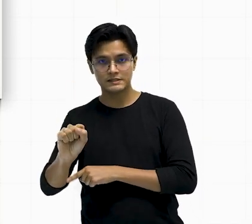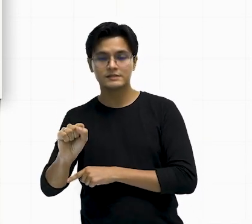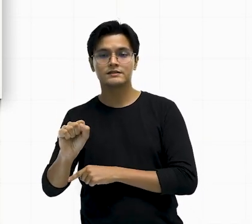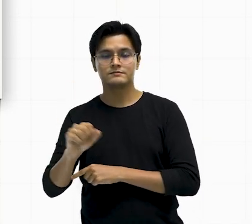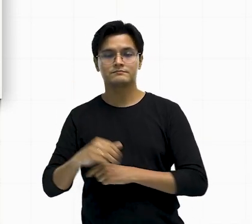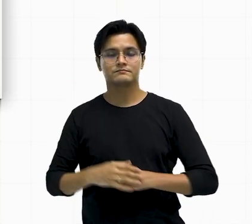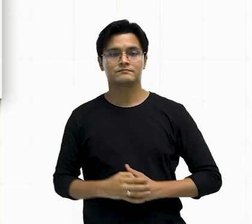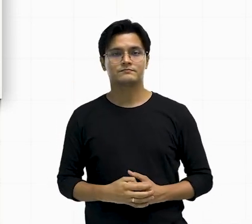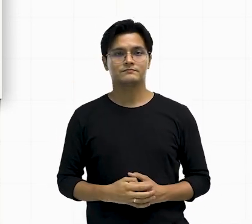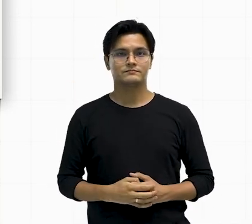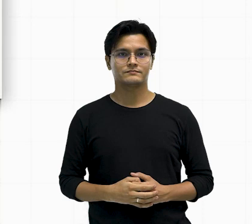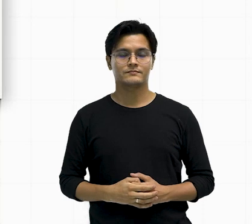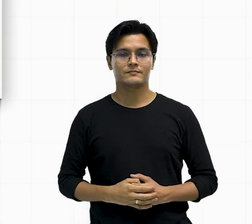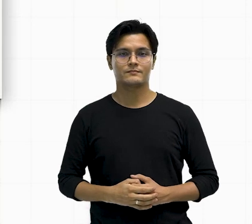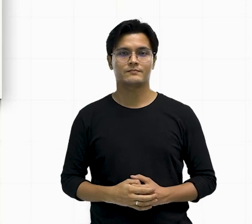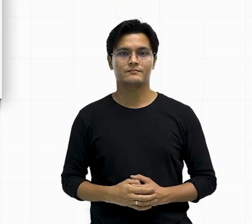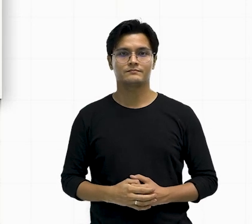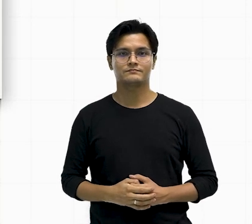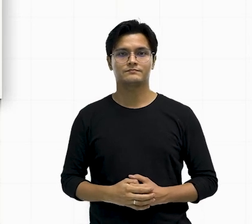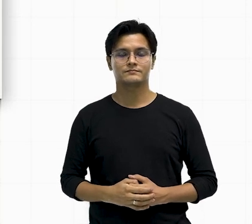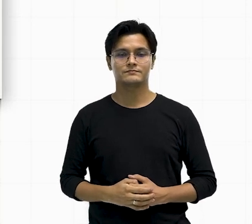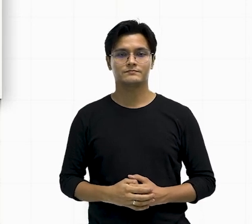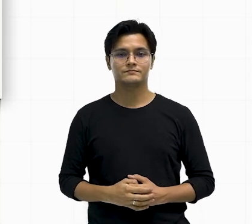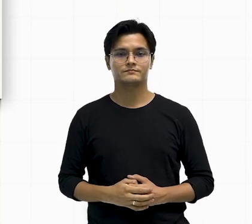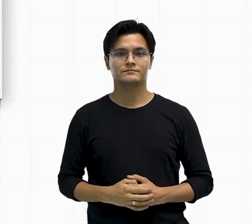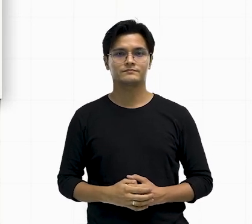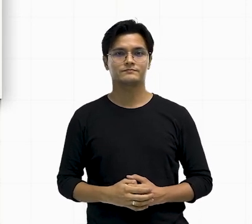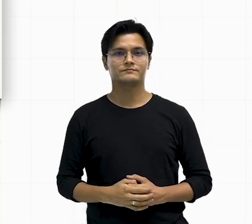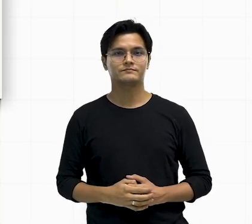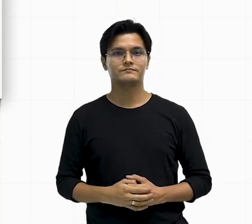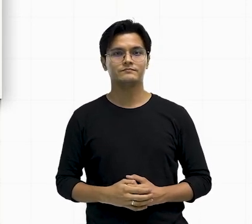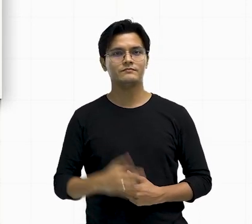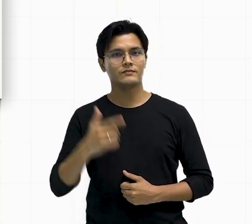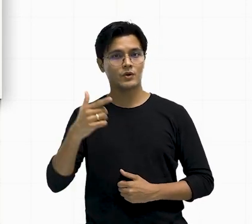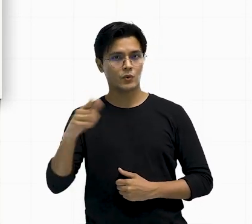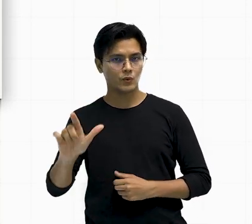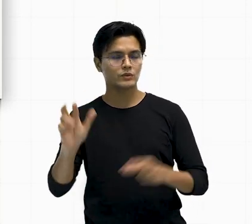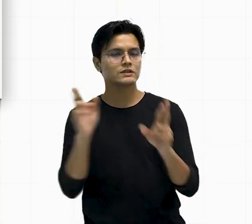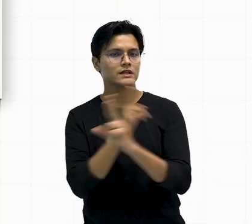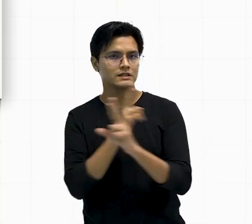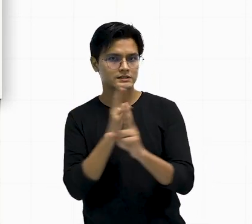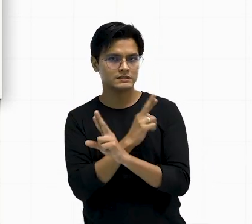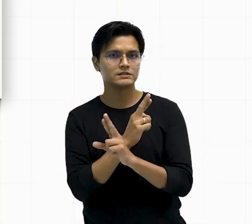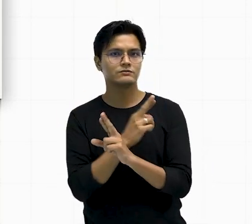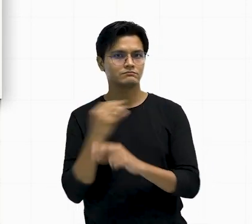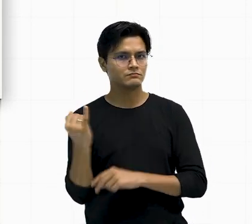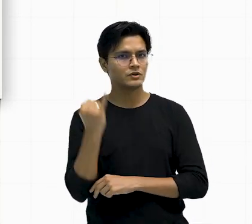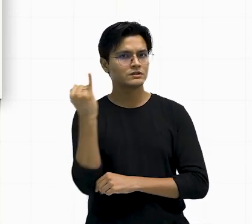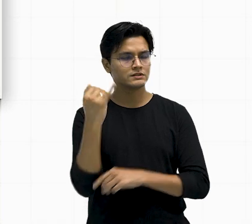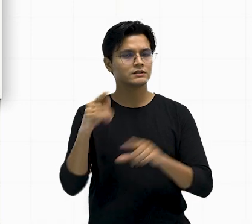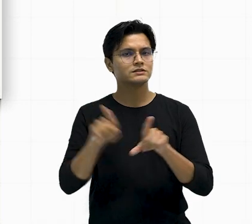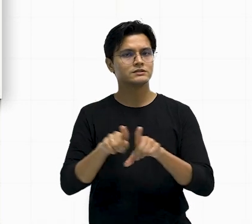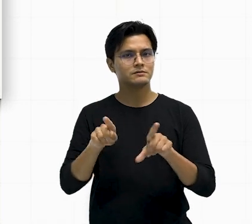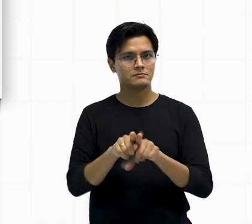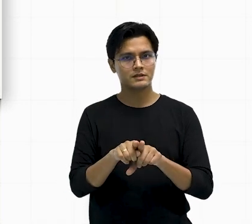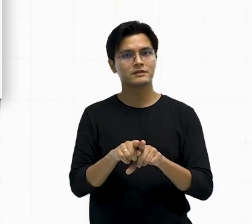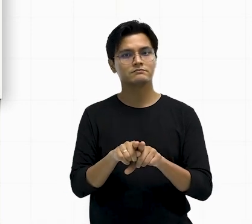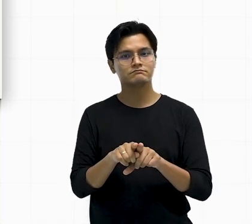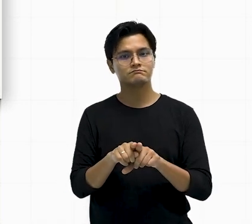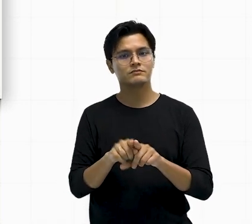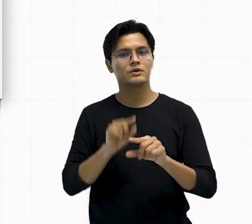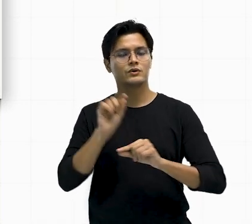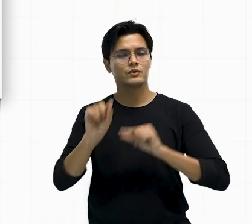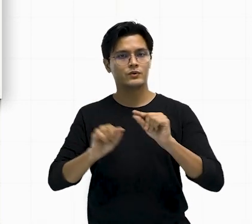ao próprio cateto, tá? Uma outra relação muito importante e útil, ela me